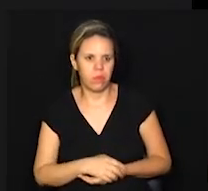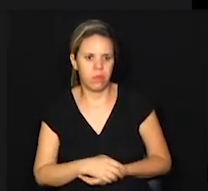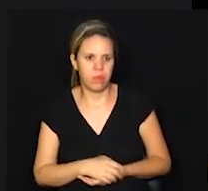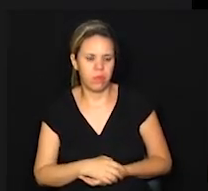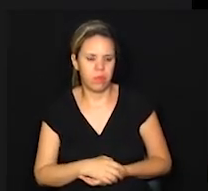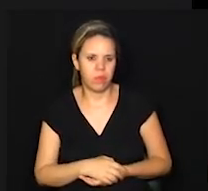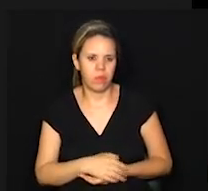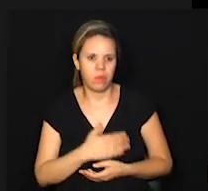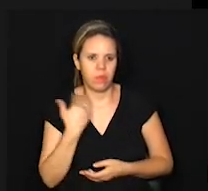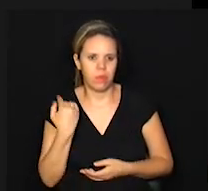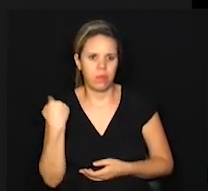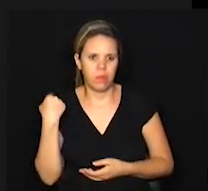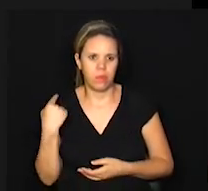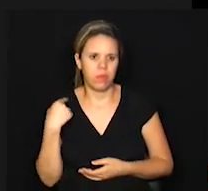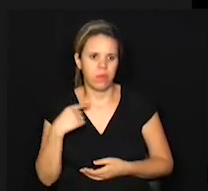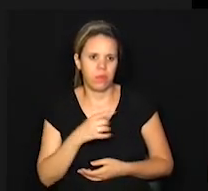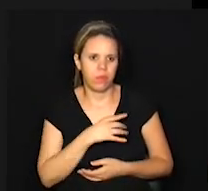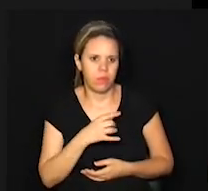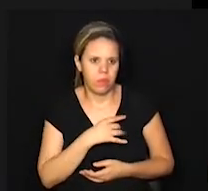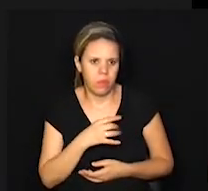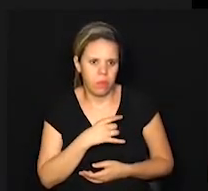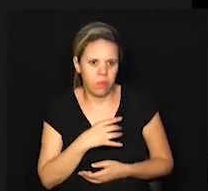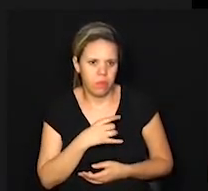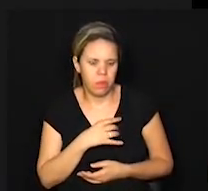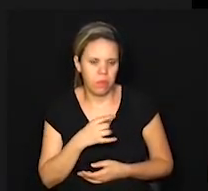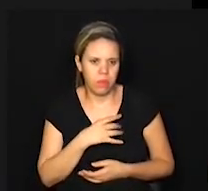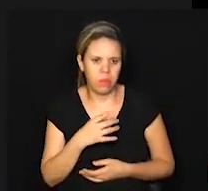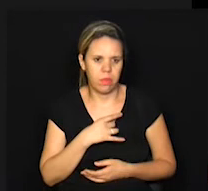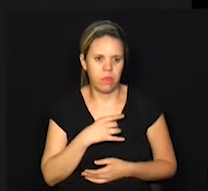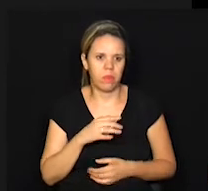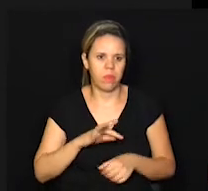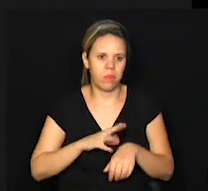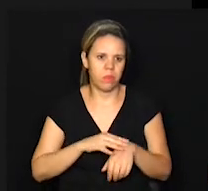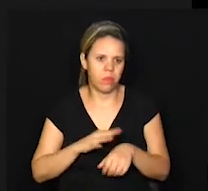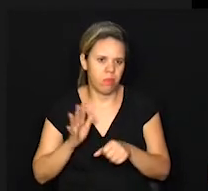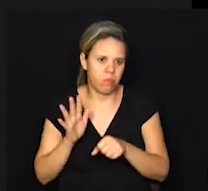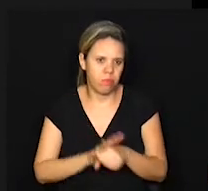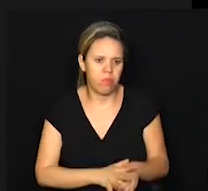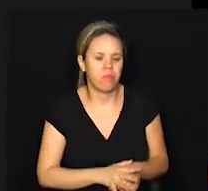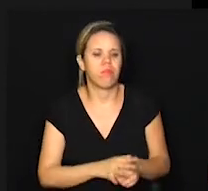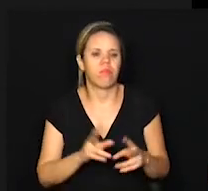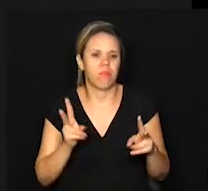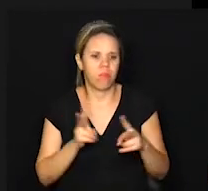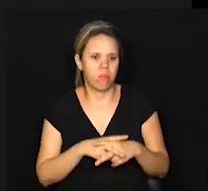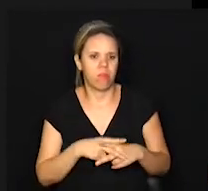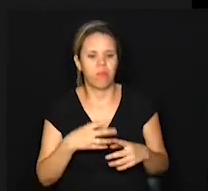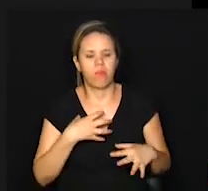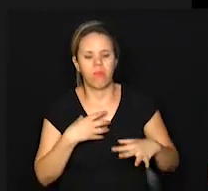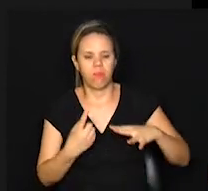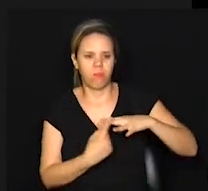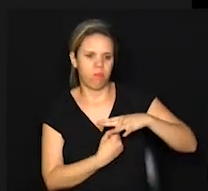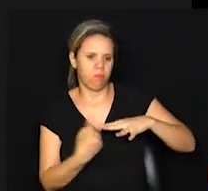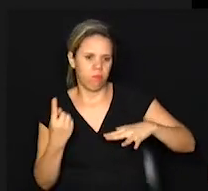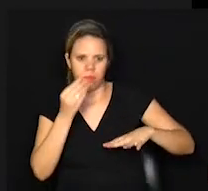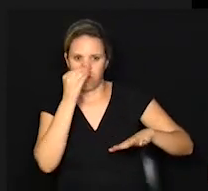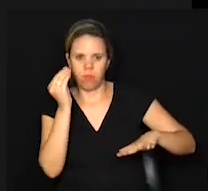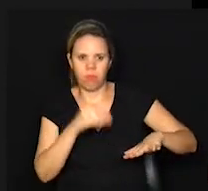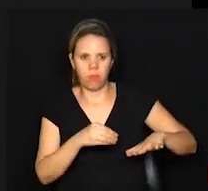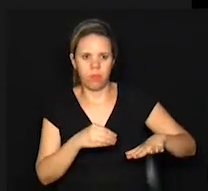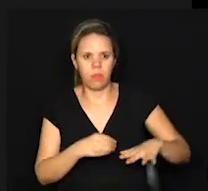de morrer, muito medo de ser machucada. Eu me senti excluída,